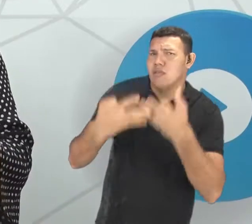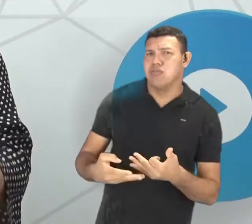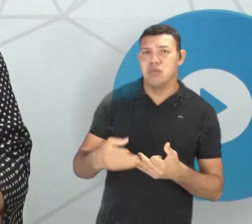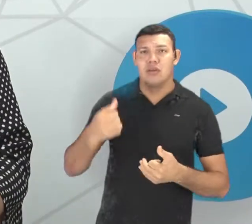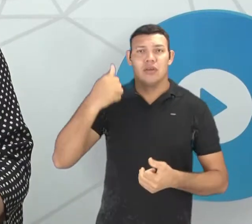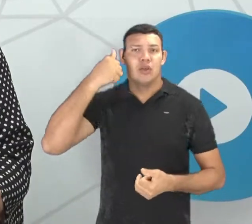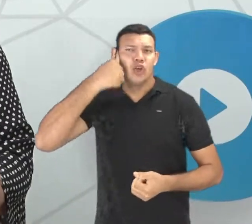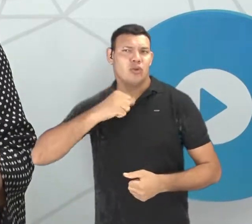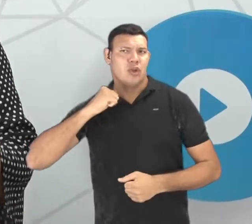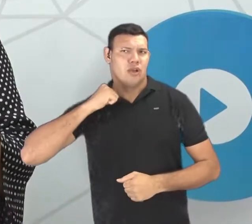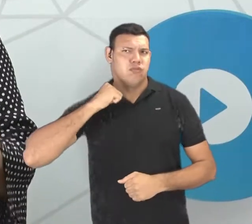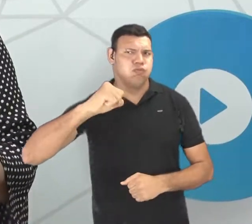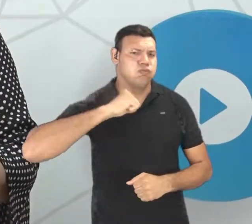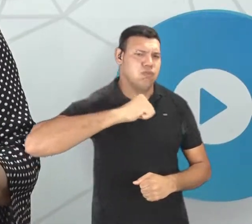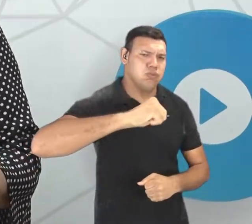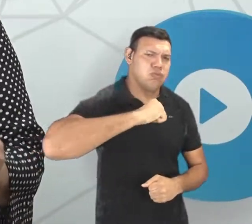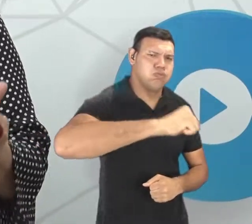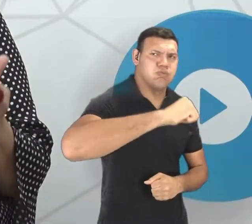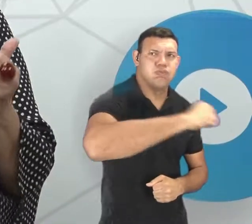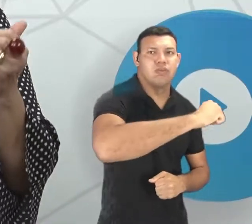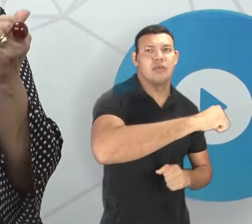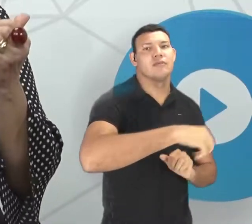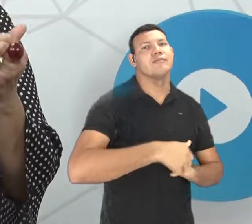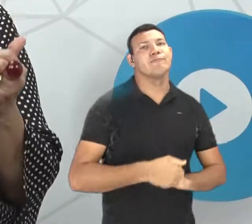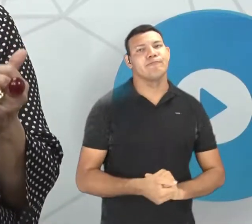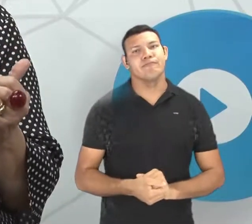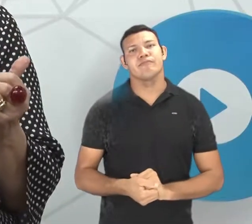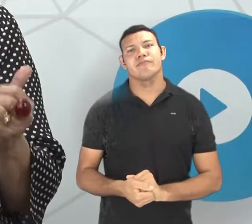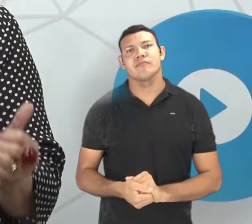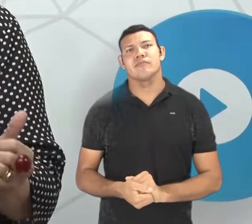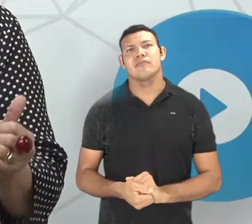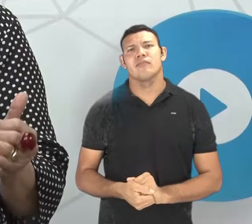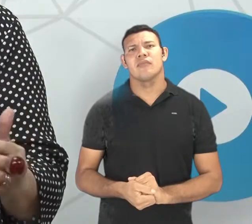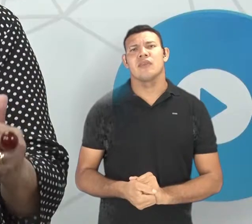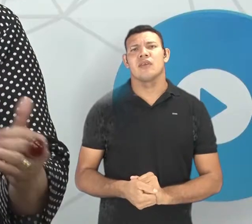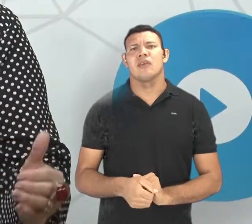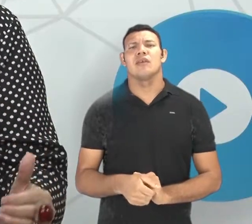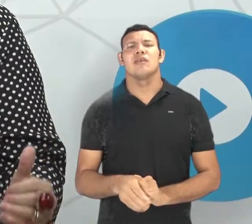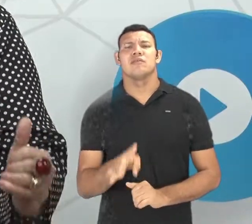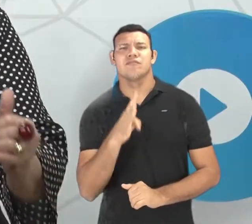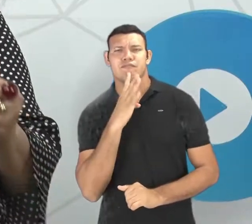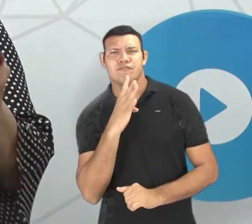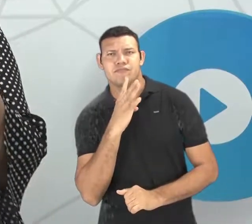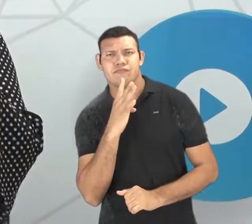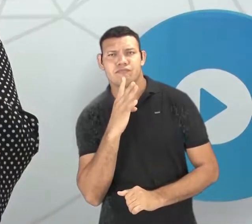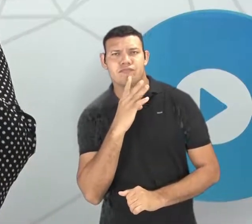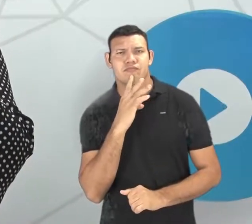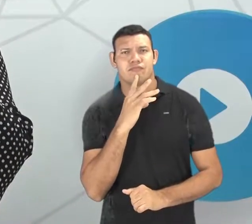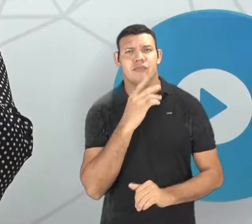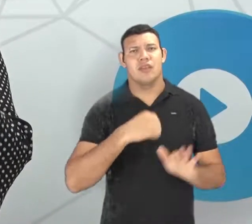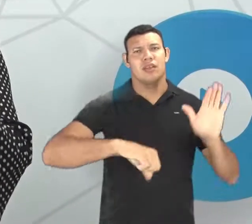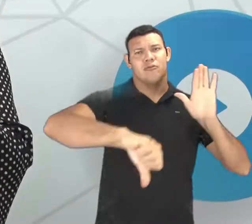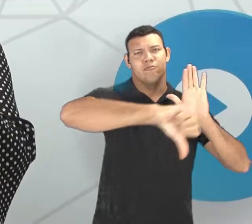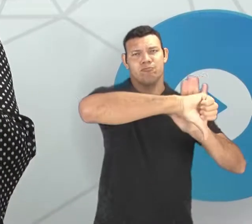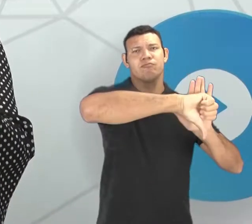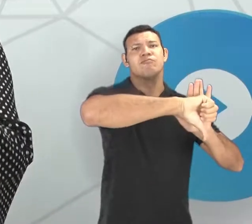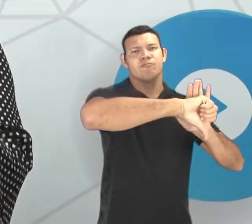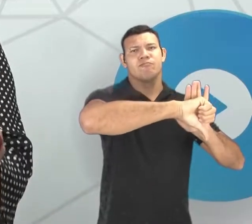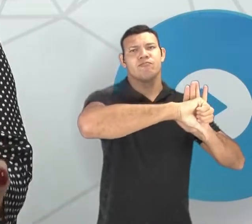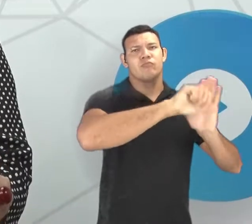sobre o feminicídio. O feminicídio é o chamado, é o conhecido por todos como crime